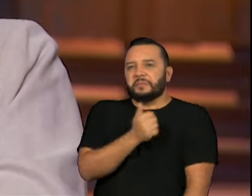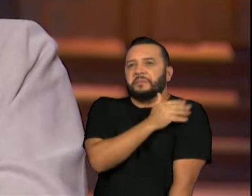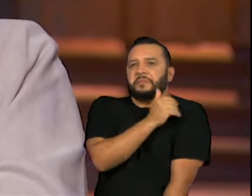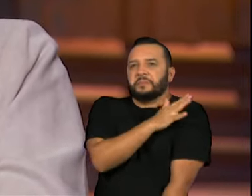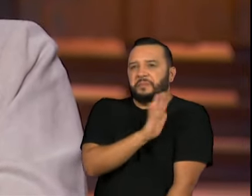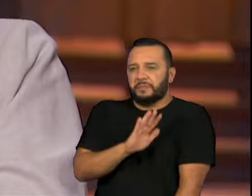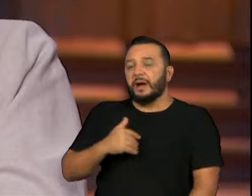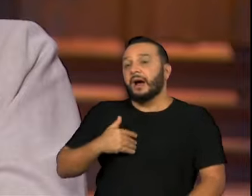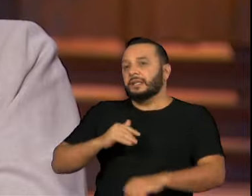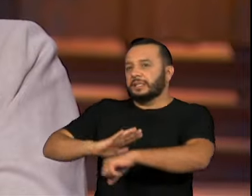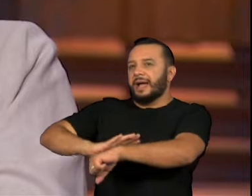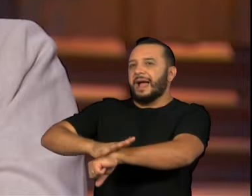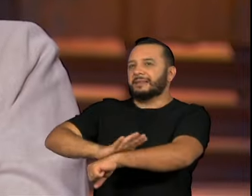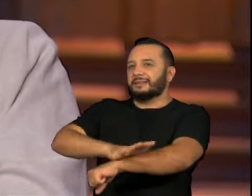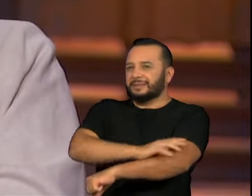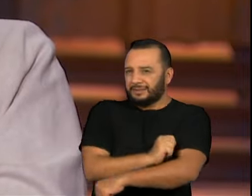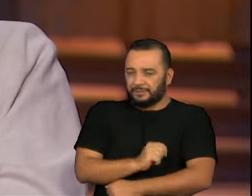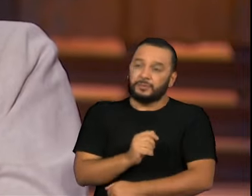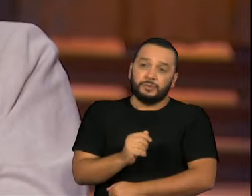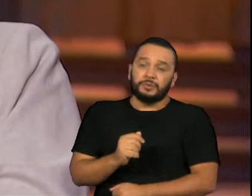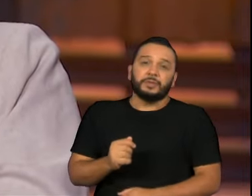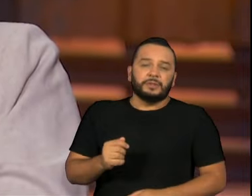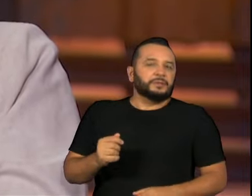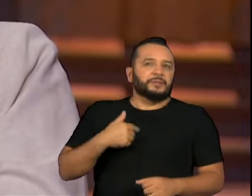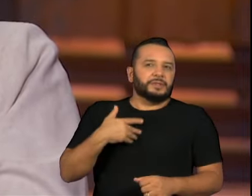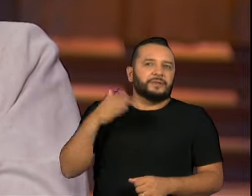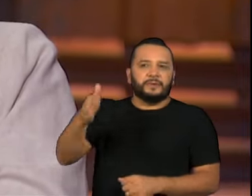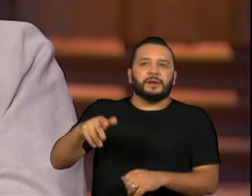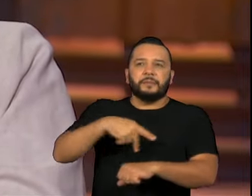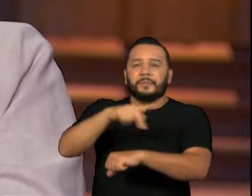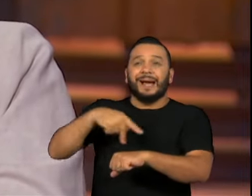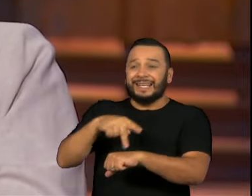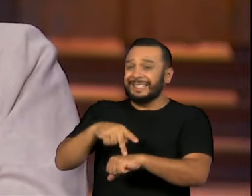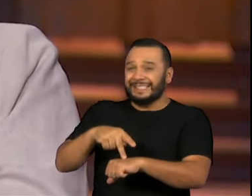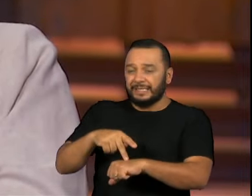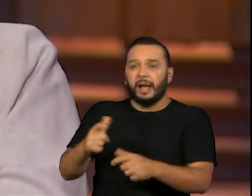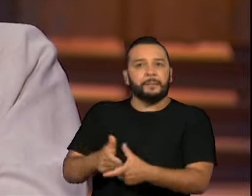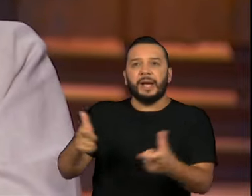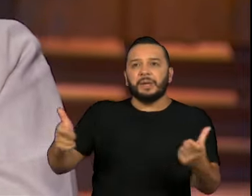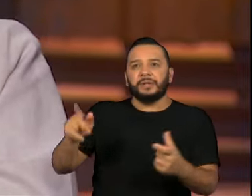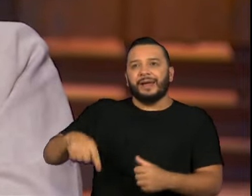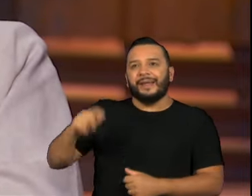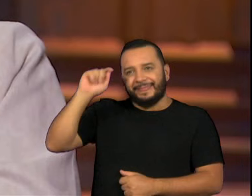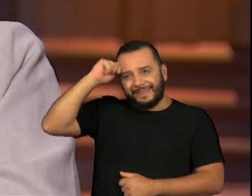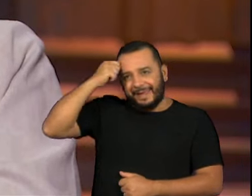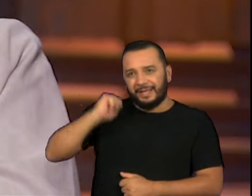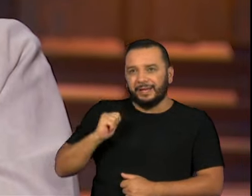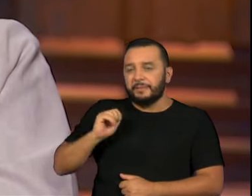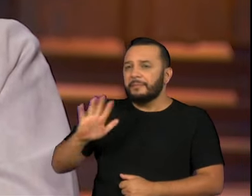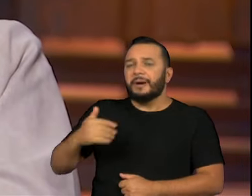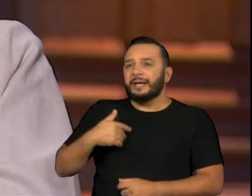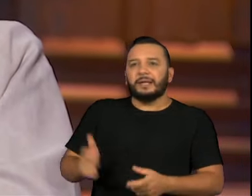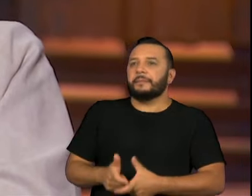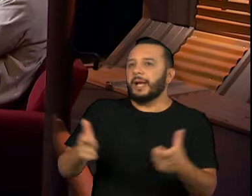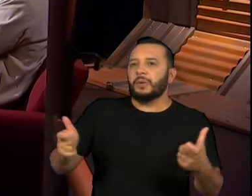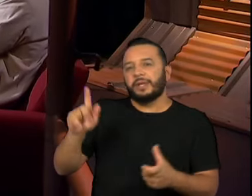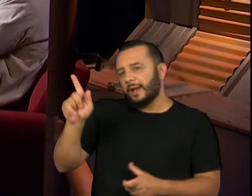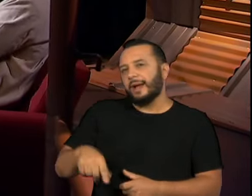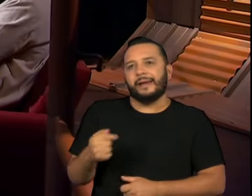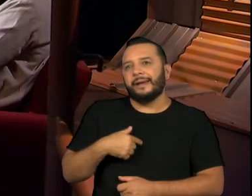você chega num país de novo de maioria Negra EA maioria das pessoas negras estão na base da pirâmide social sem acesso a